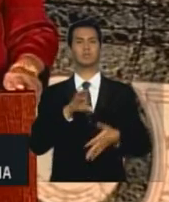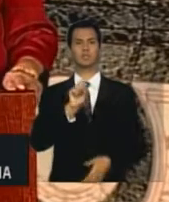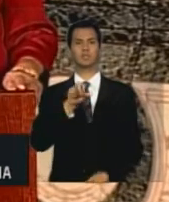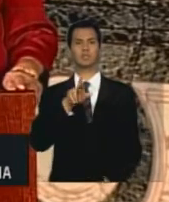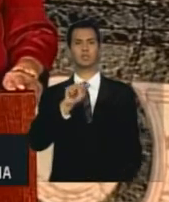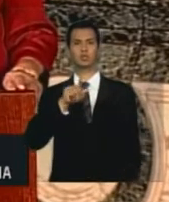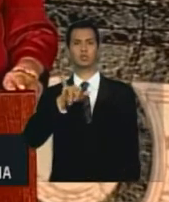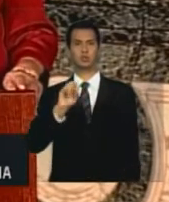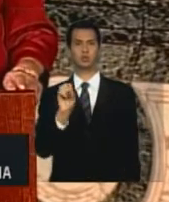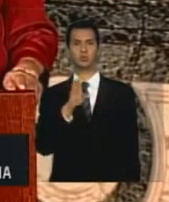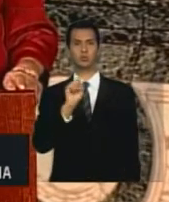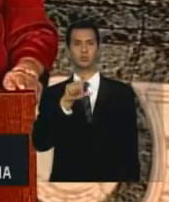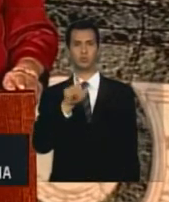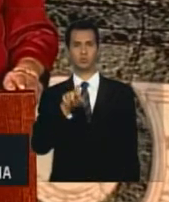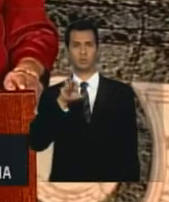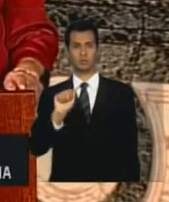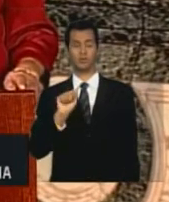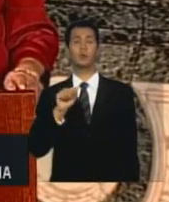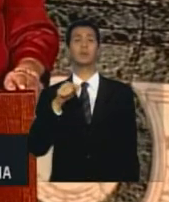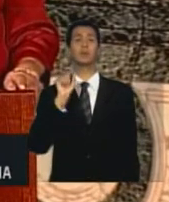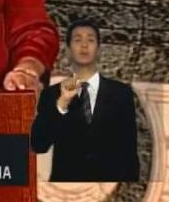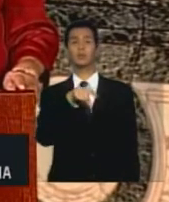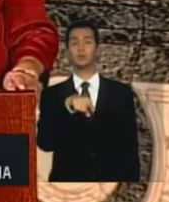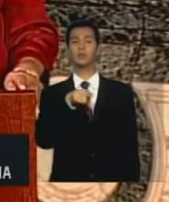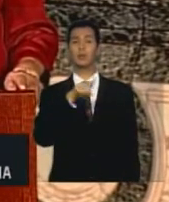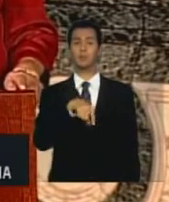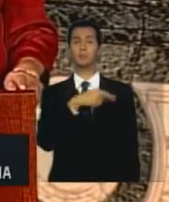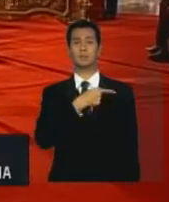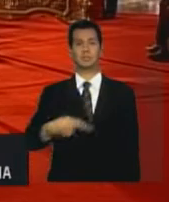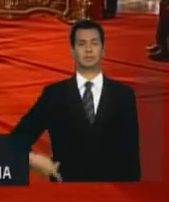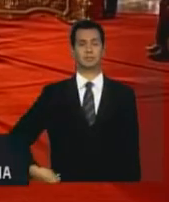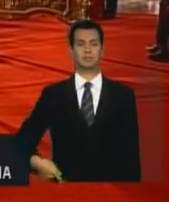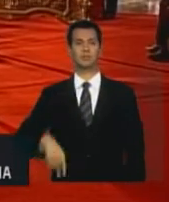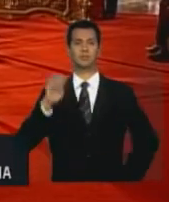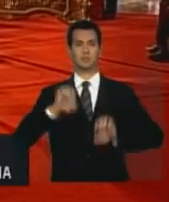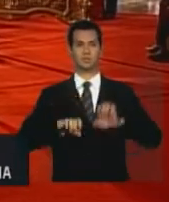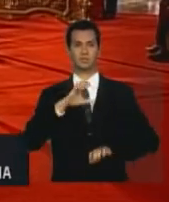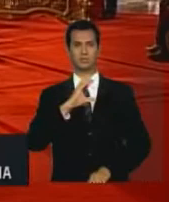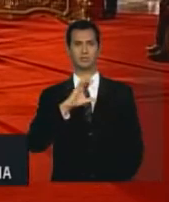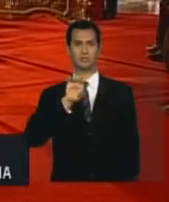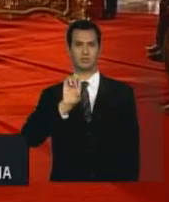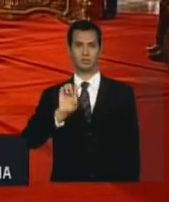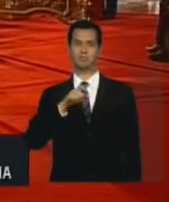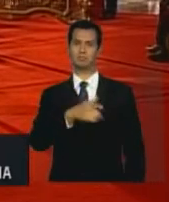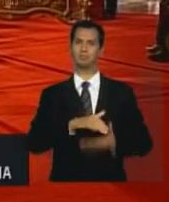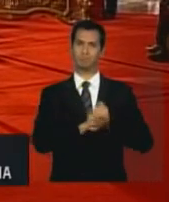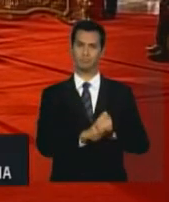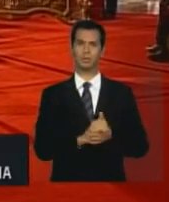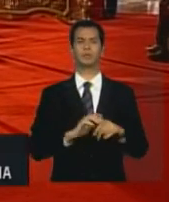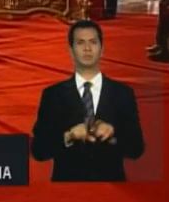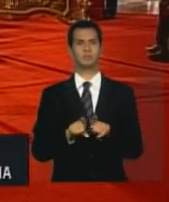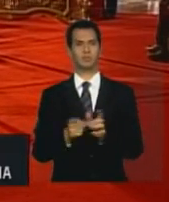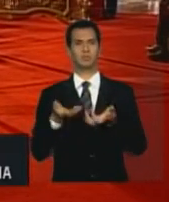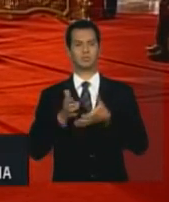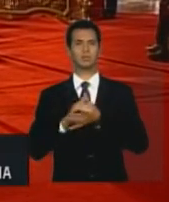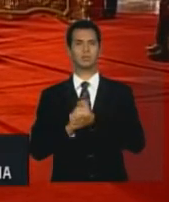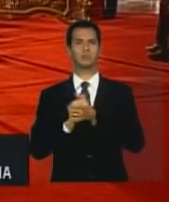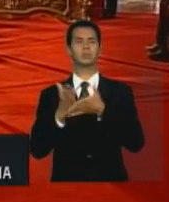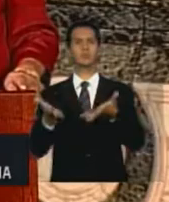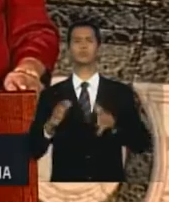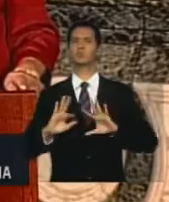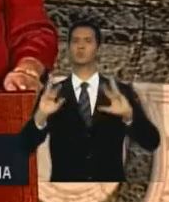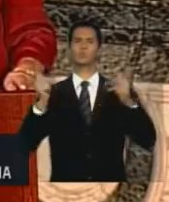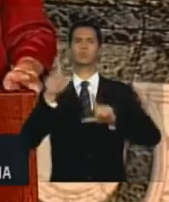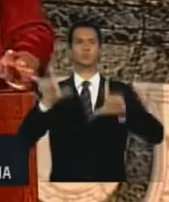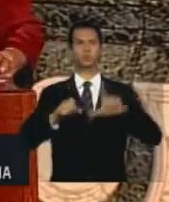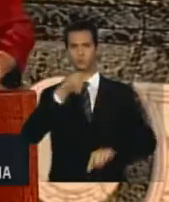Dias, presidente, diretor-presidente da Companhia Estadual de Energia Elétrica. Queria dirigir um cumprimento a todos